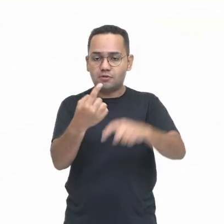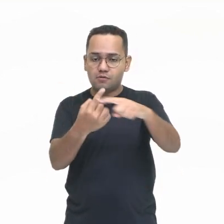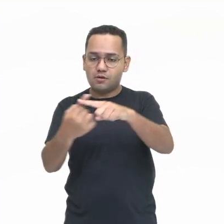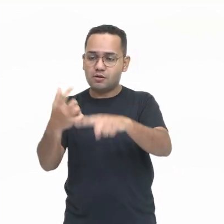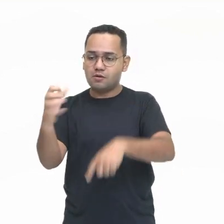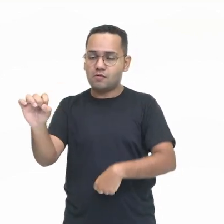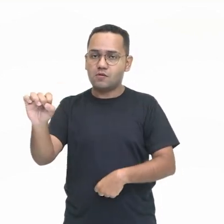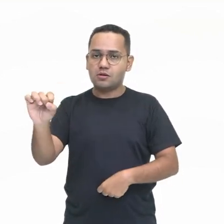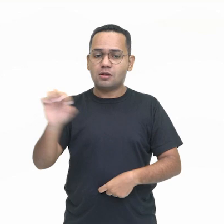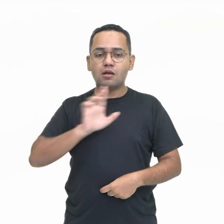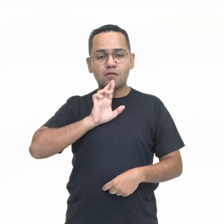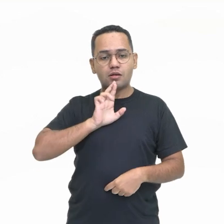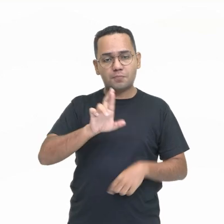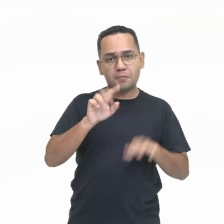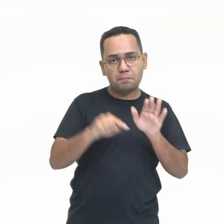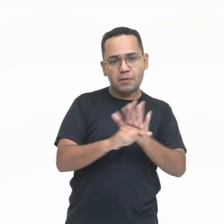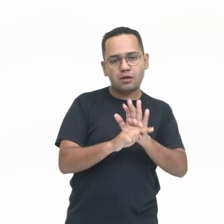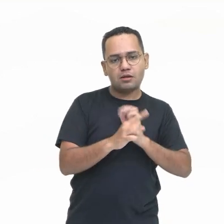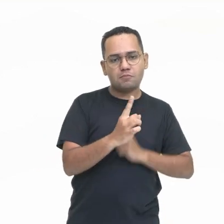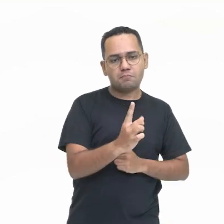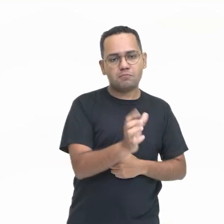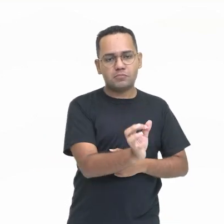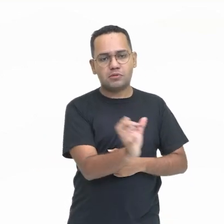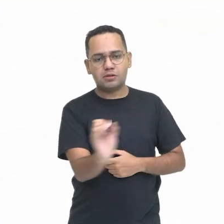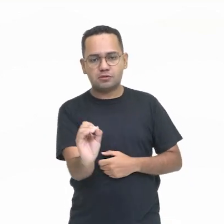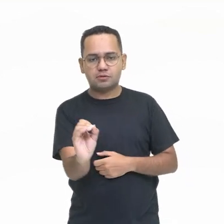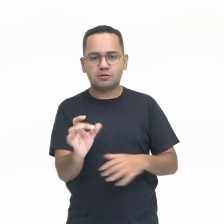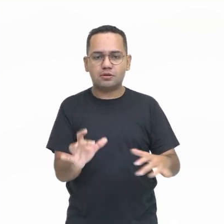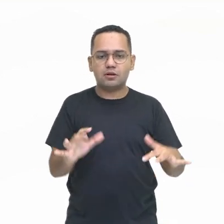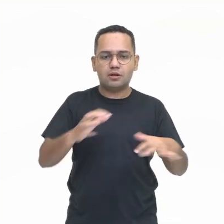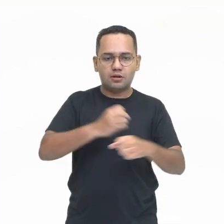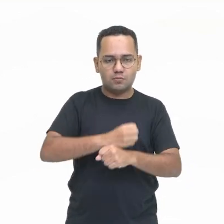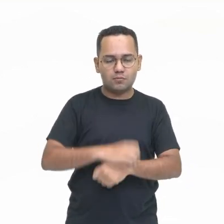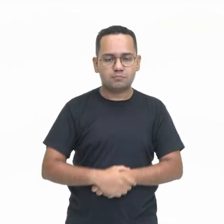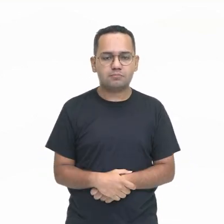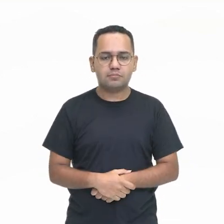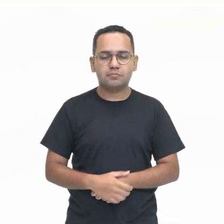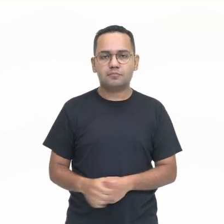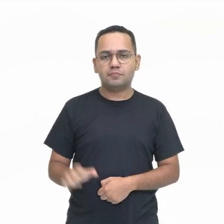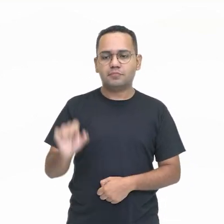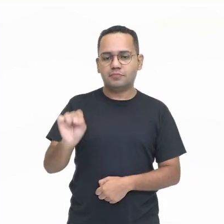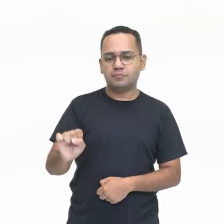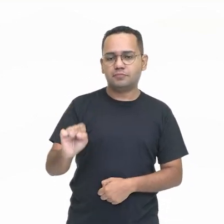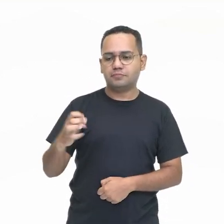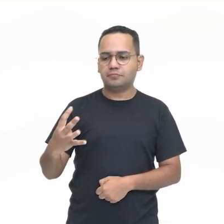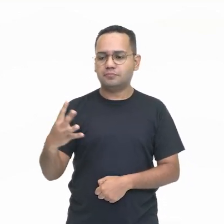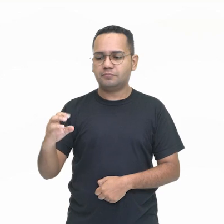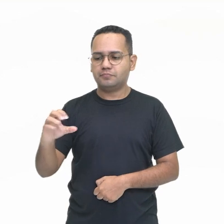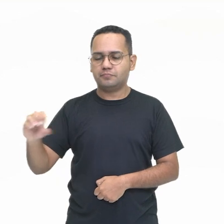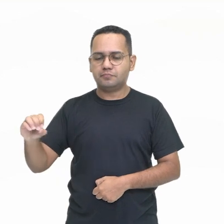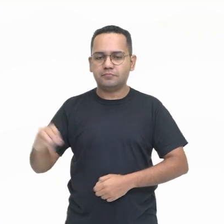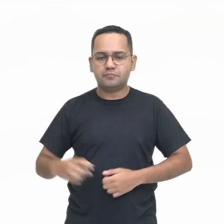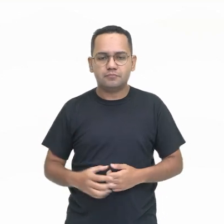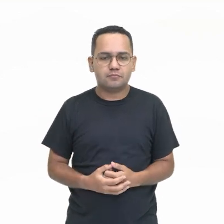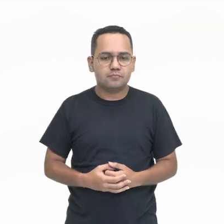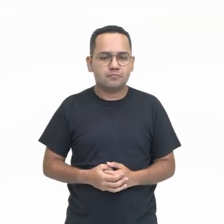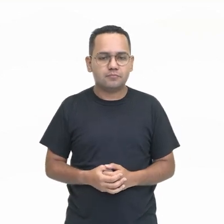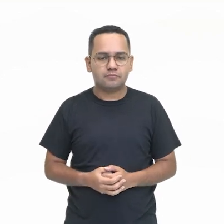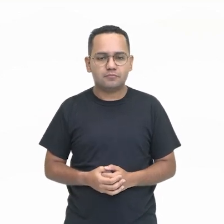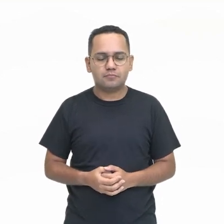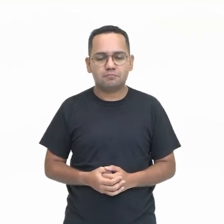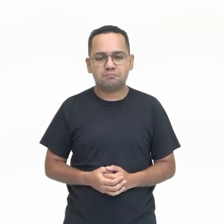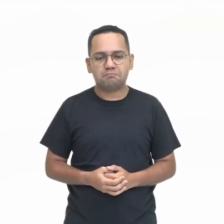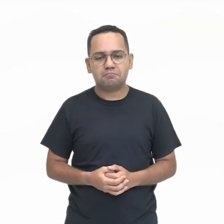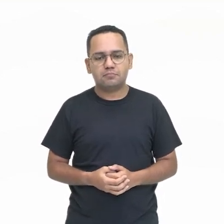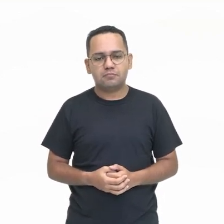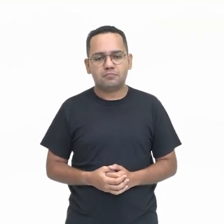1.600, certo? Dito isto, temos aqui, ó, que o delta é igual a 10.000 menos 1.600. E 10.000, pessoal, menos 1.600